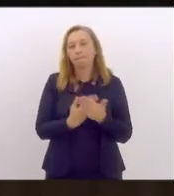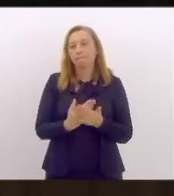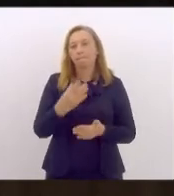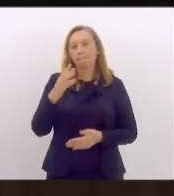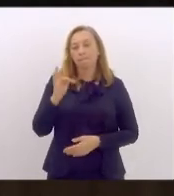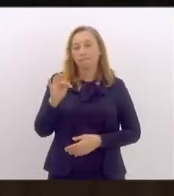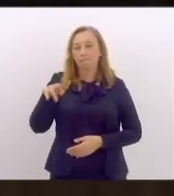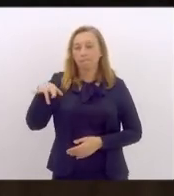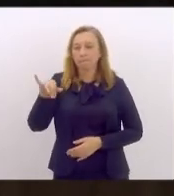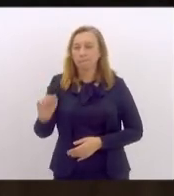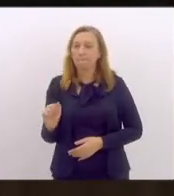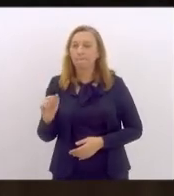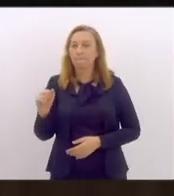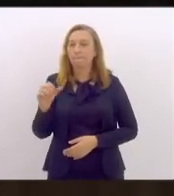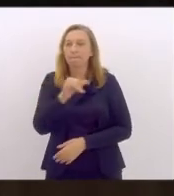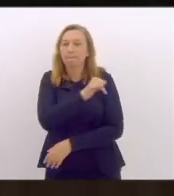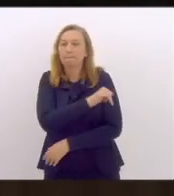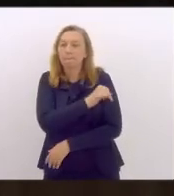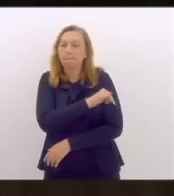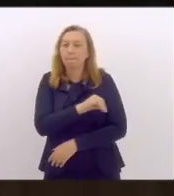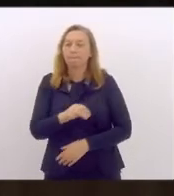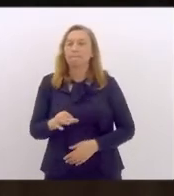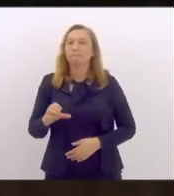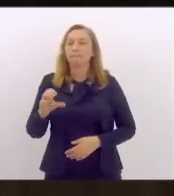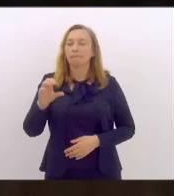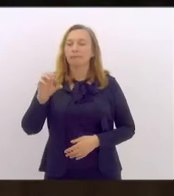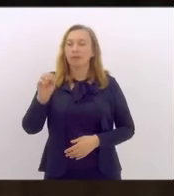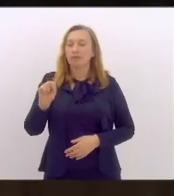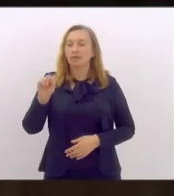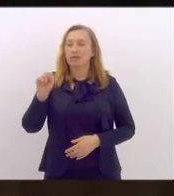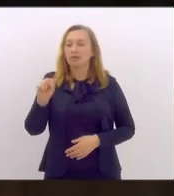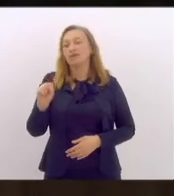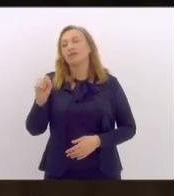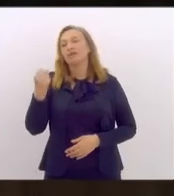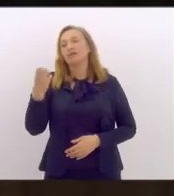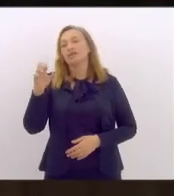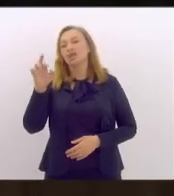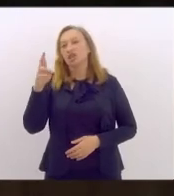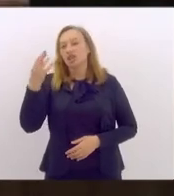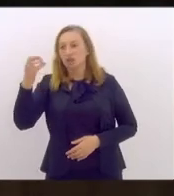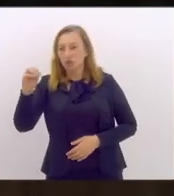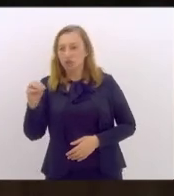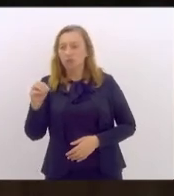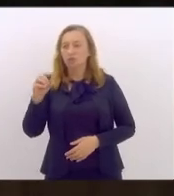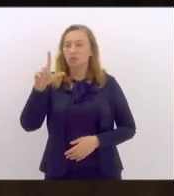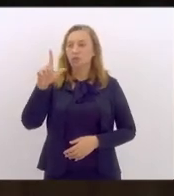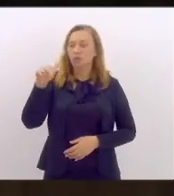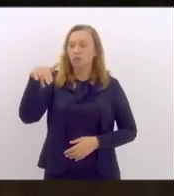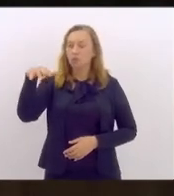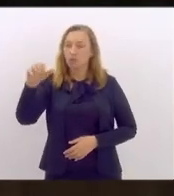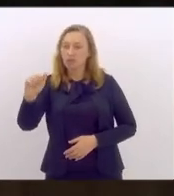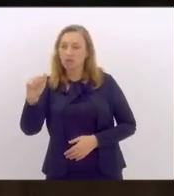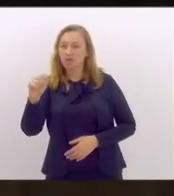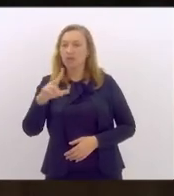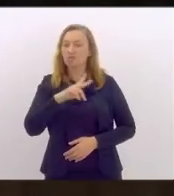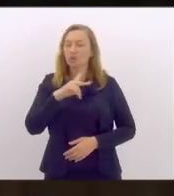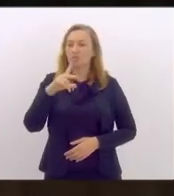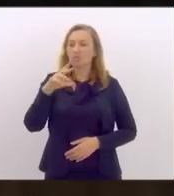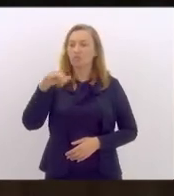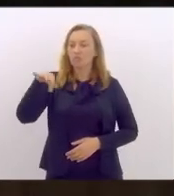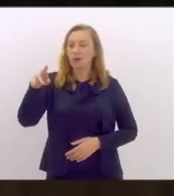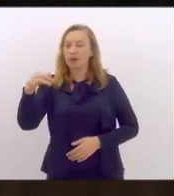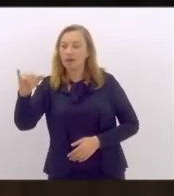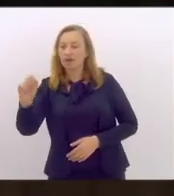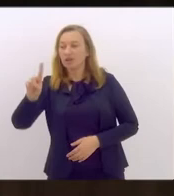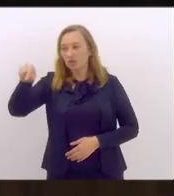com nomes como Sérgio Arouca José Noronha Lúcia solto e a própria Maria Célia Vasconcelos